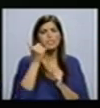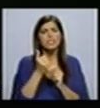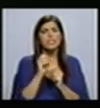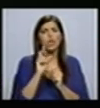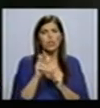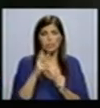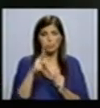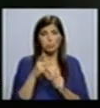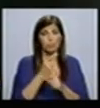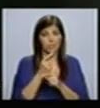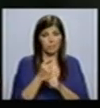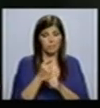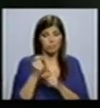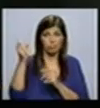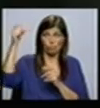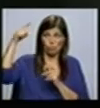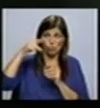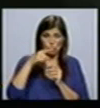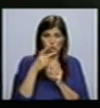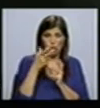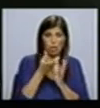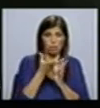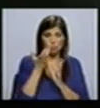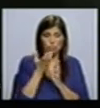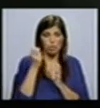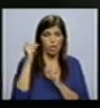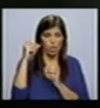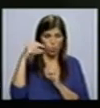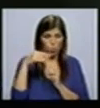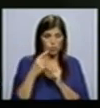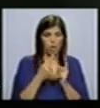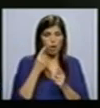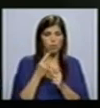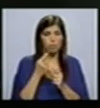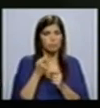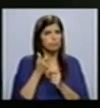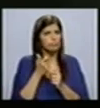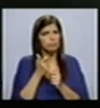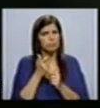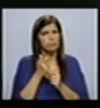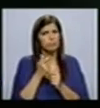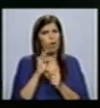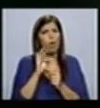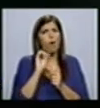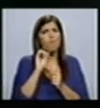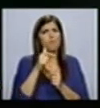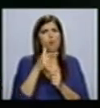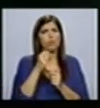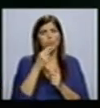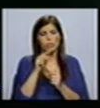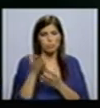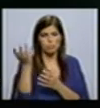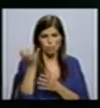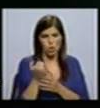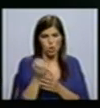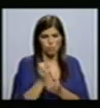são refletidos pelo asteroide, mas alguns conseguem ser, uma fração desses fotões, são absorvidos e depois